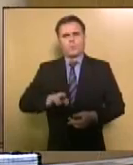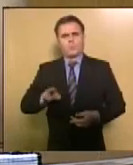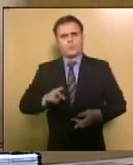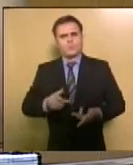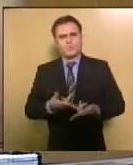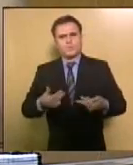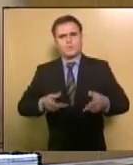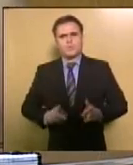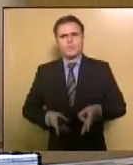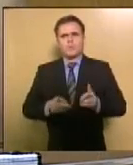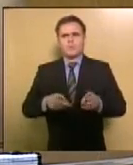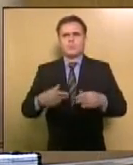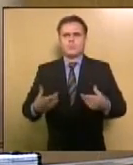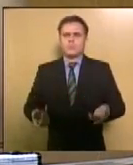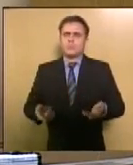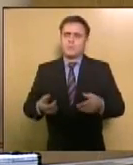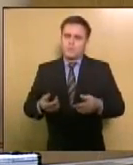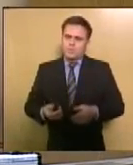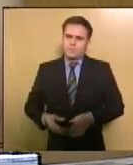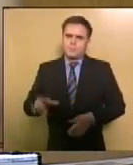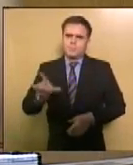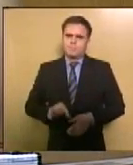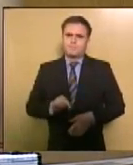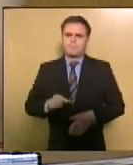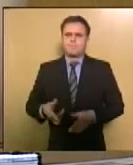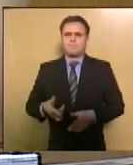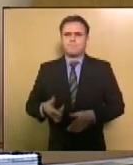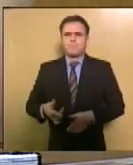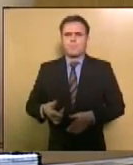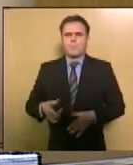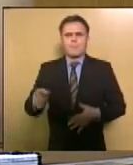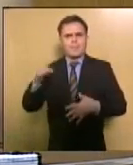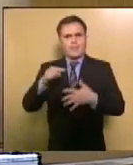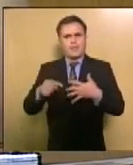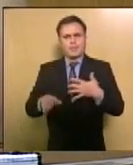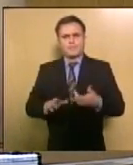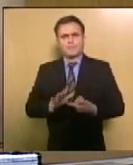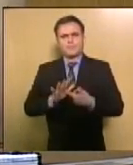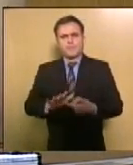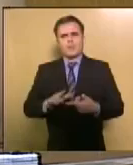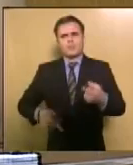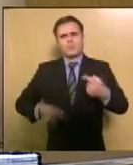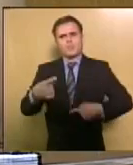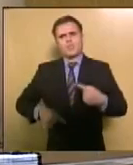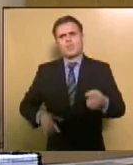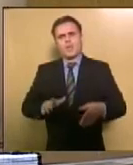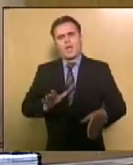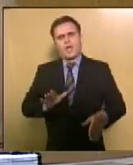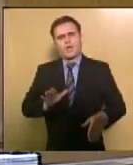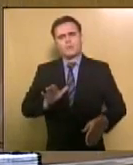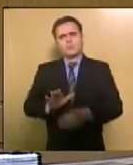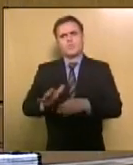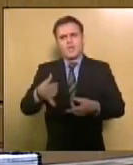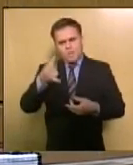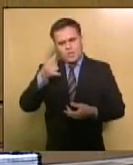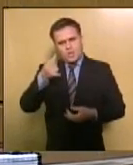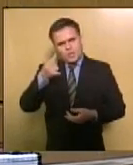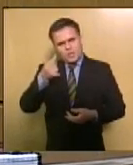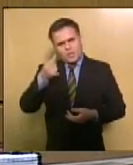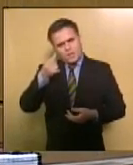mínimo o o um Um item a favor de políticas de redução da violência letal a